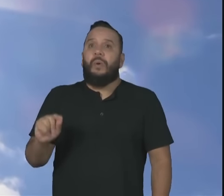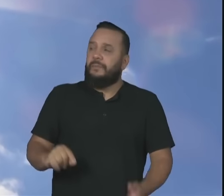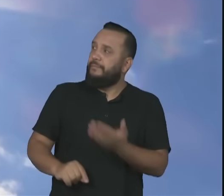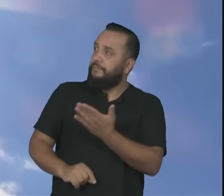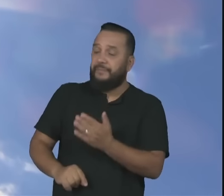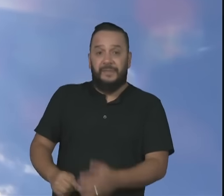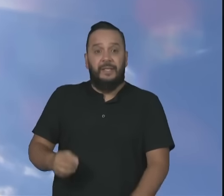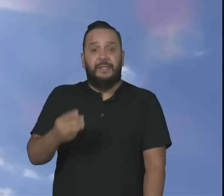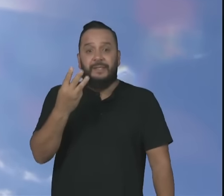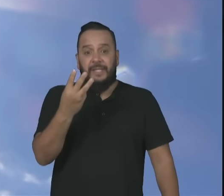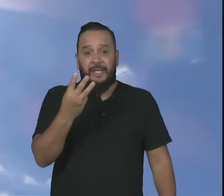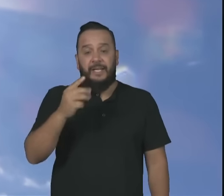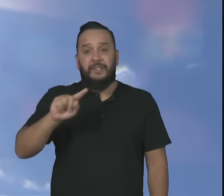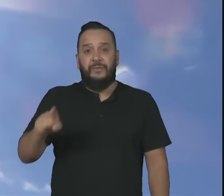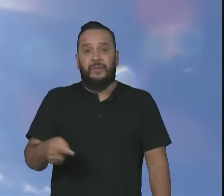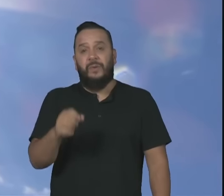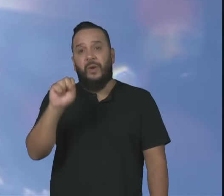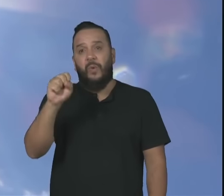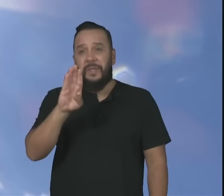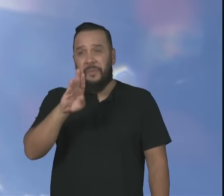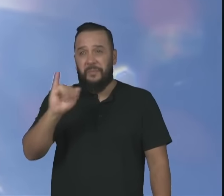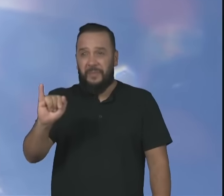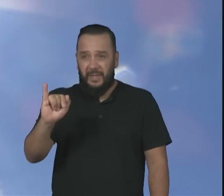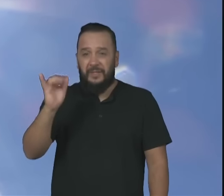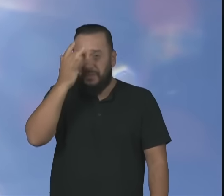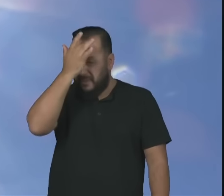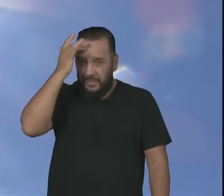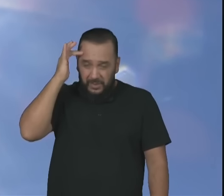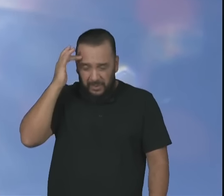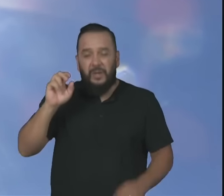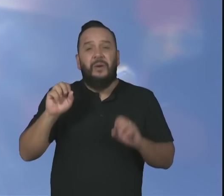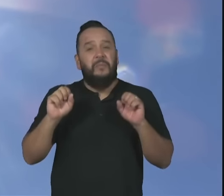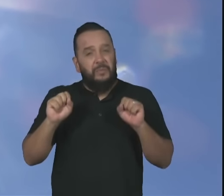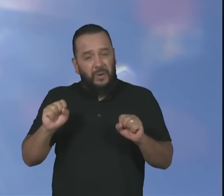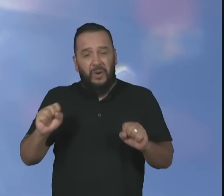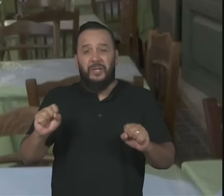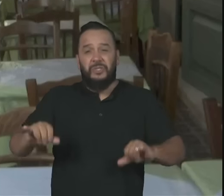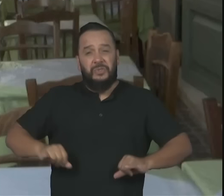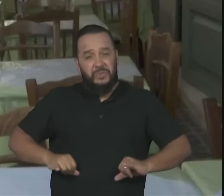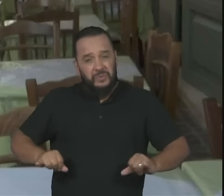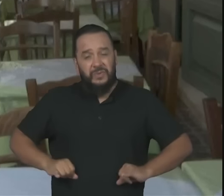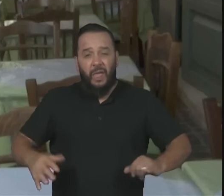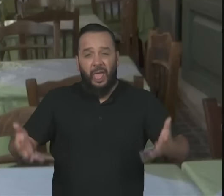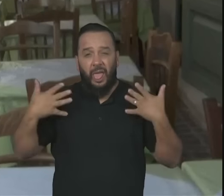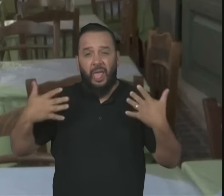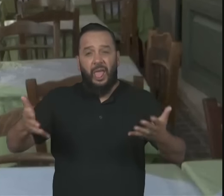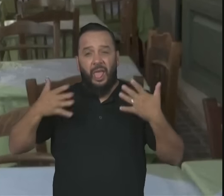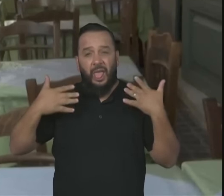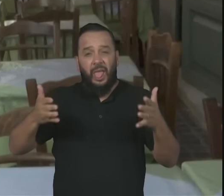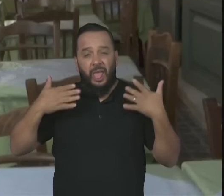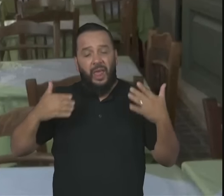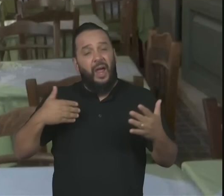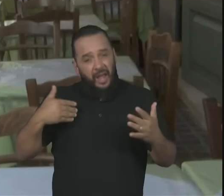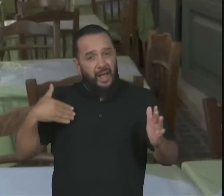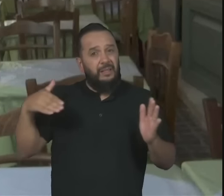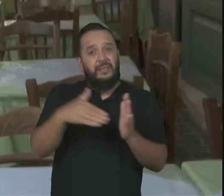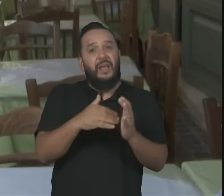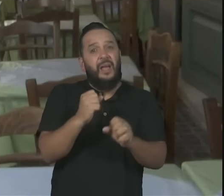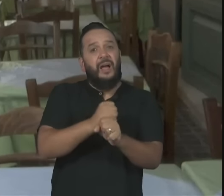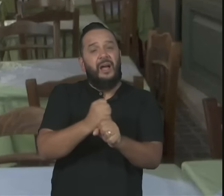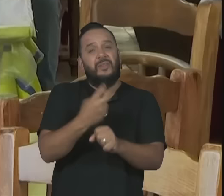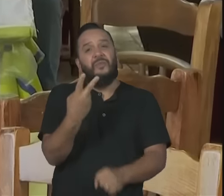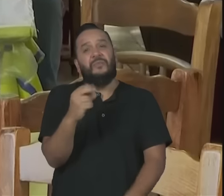Quase 3,8 bilhões de pessoas poderão enfrentar calor extremo até 2050 se a temperatura